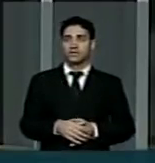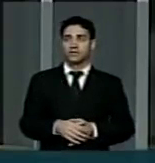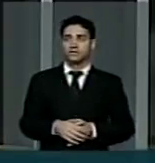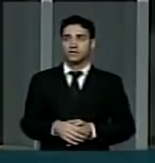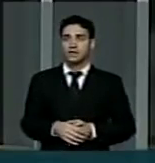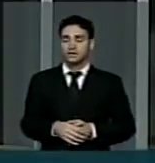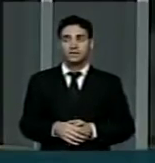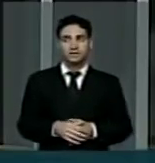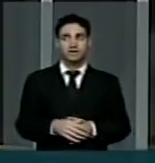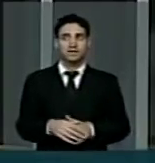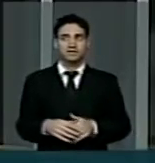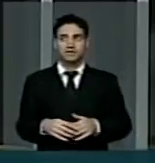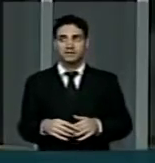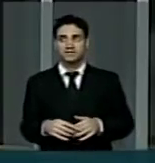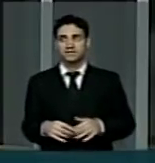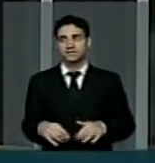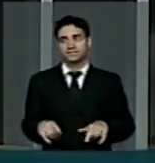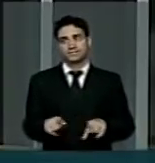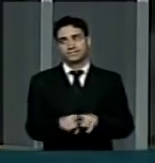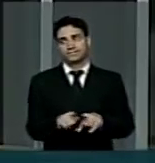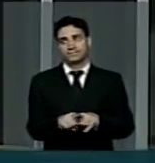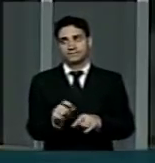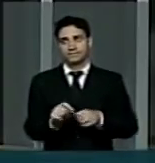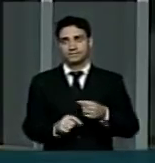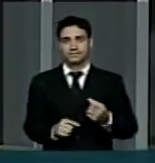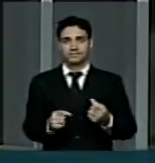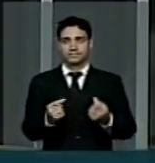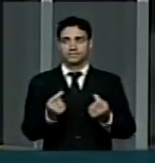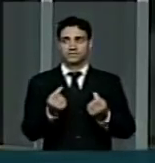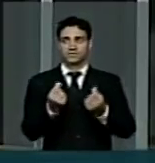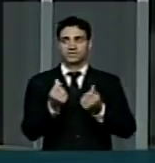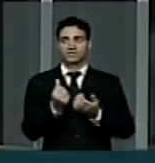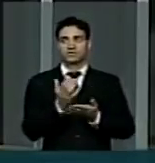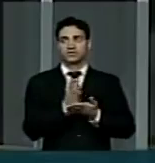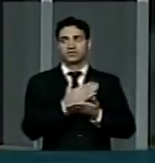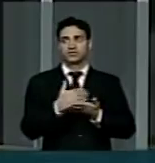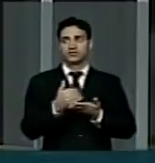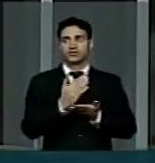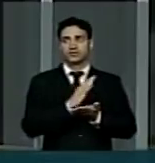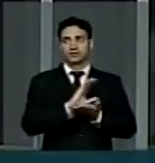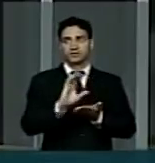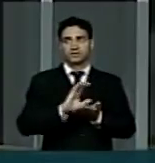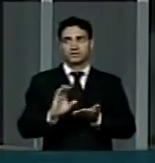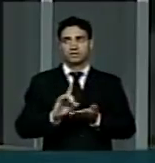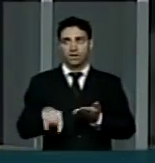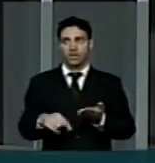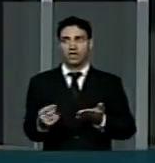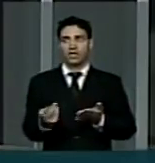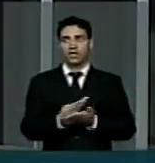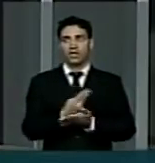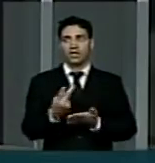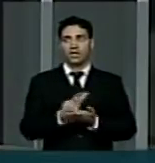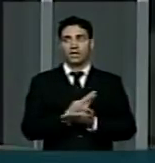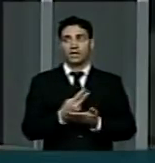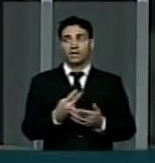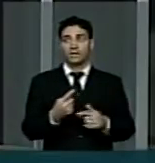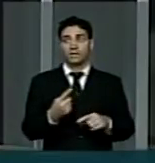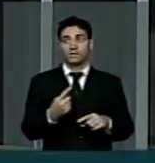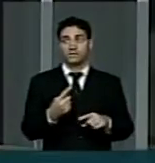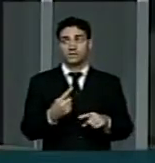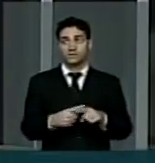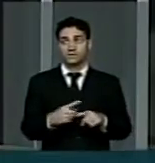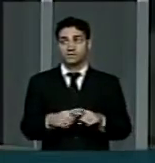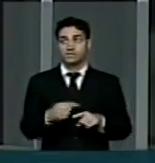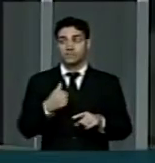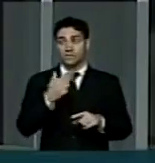a distribuição dos recursos é absolutamente equivocada. Vou repetir aqui, para que